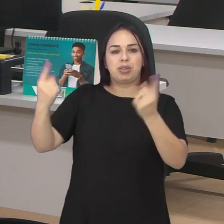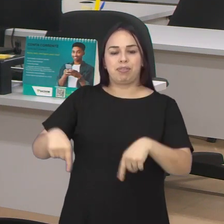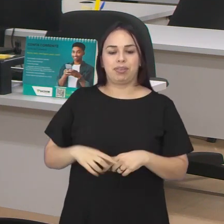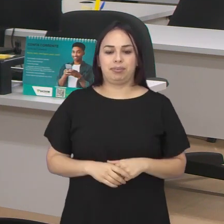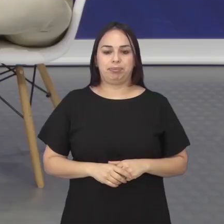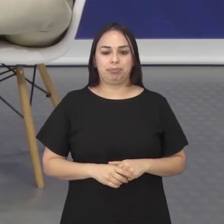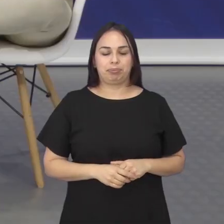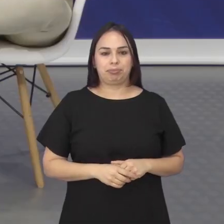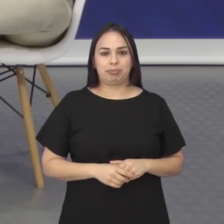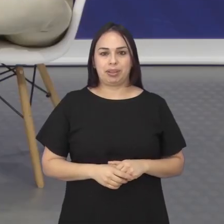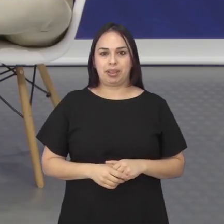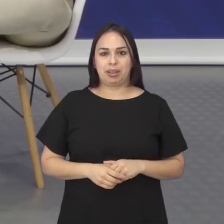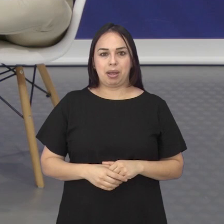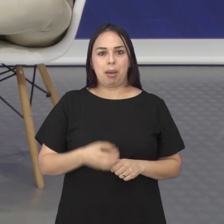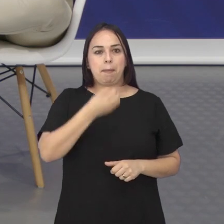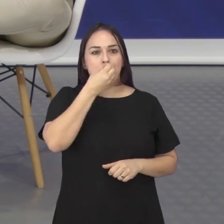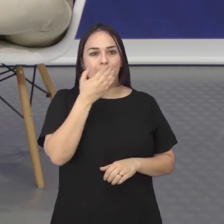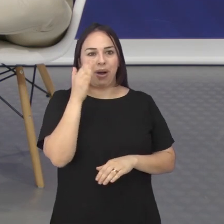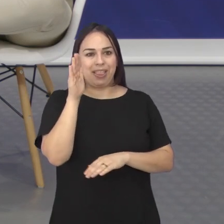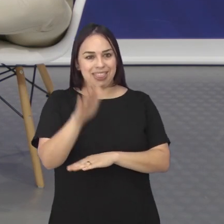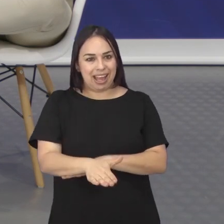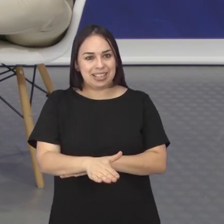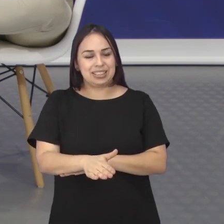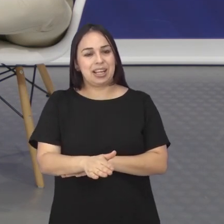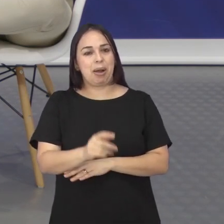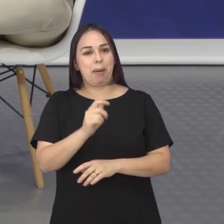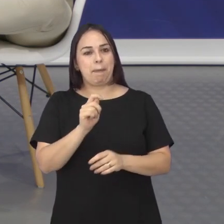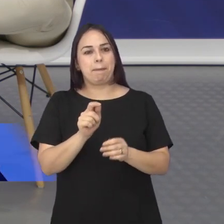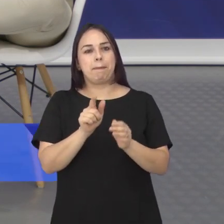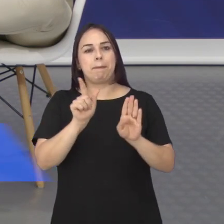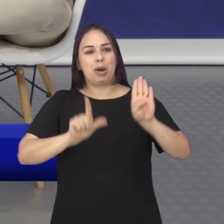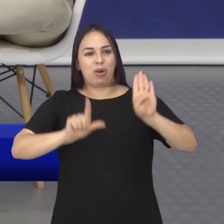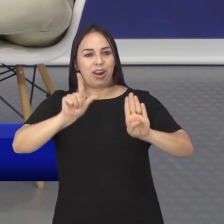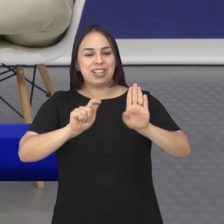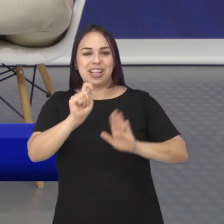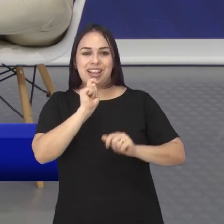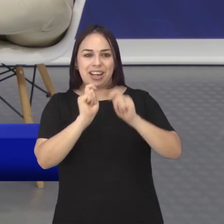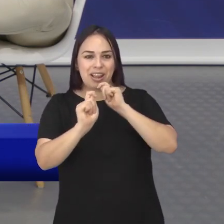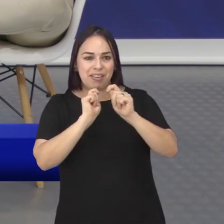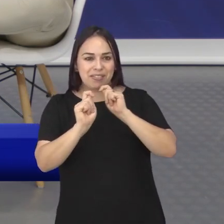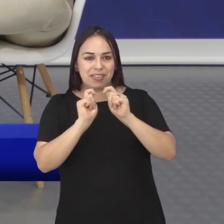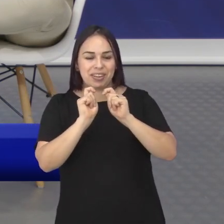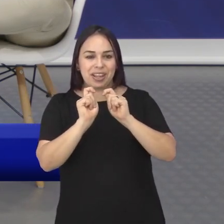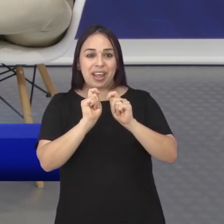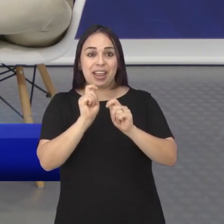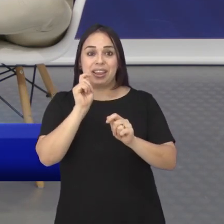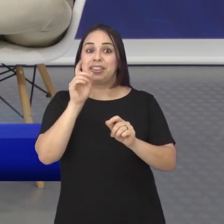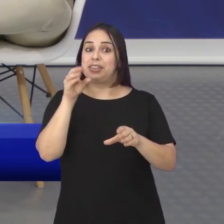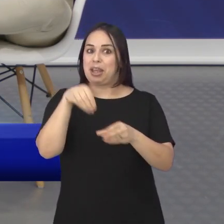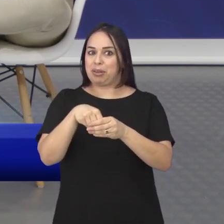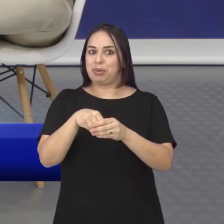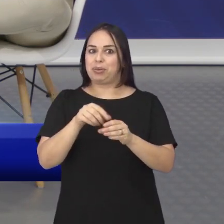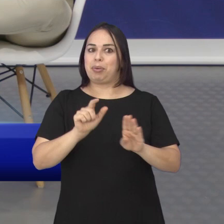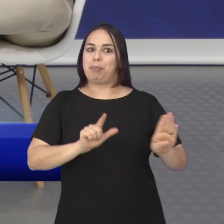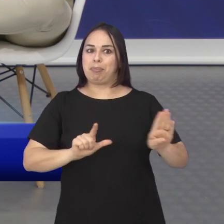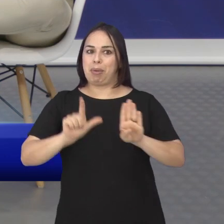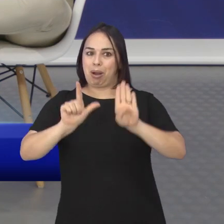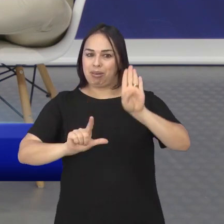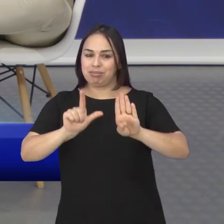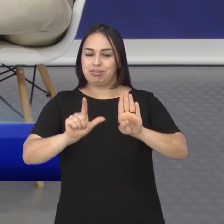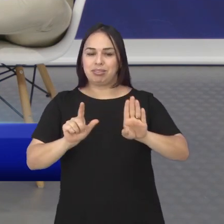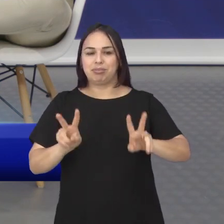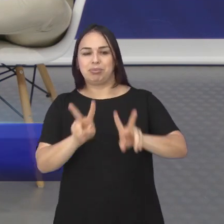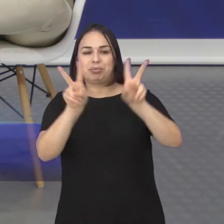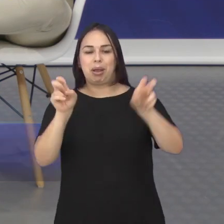área. Boa tarde, seja bem-vindo ao Boletim Entrevista. Nesse novo espaço aqui dentro do jornal, a gente vai falar